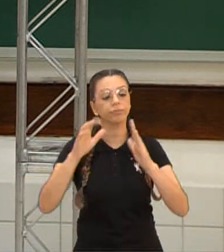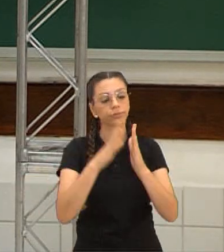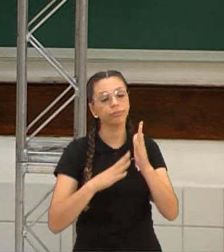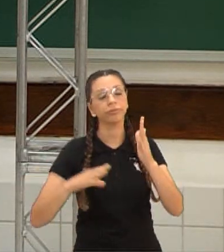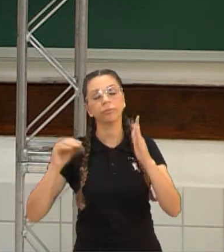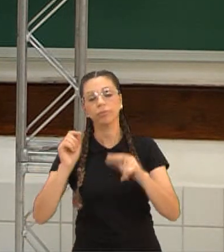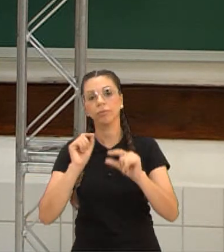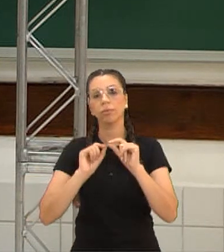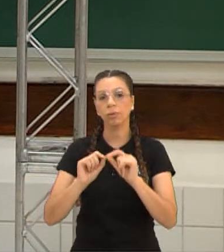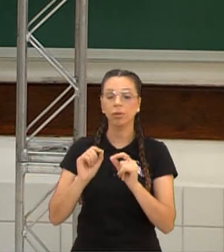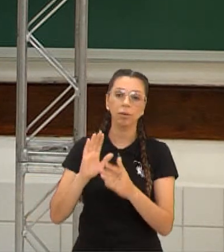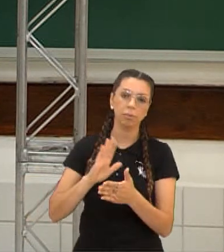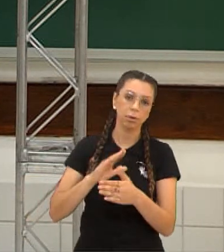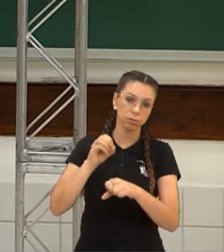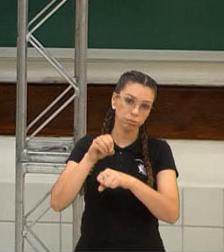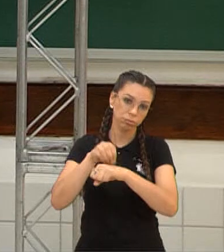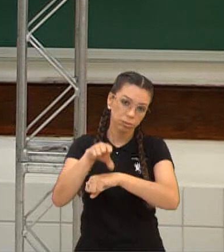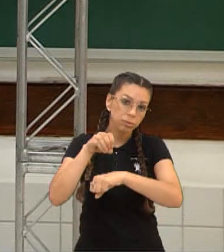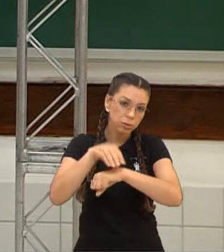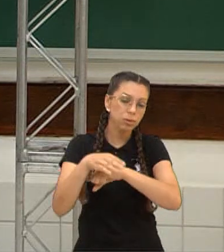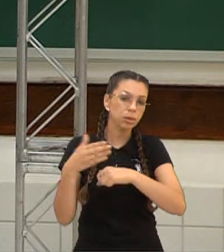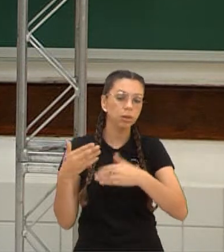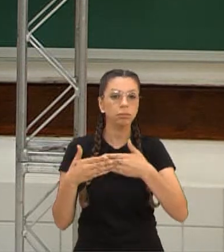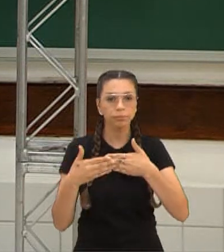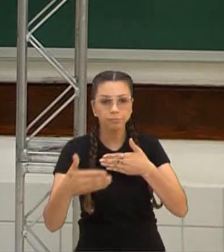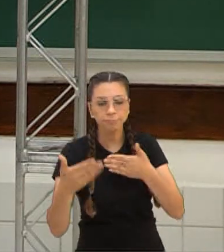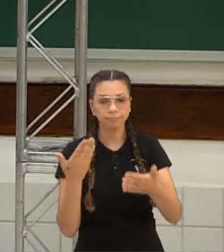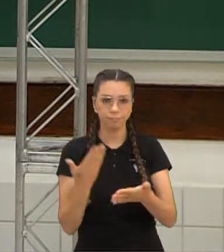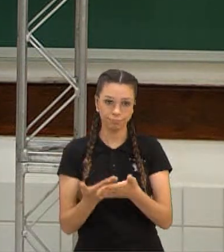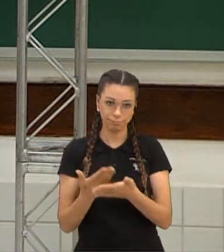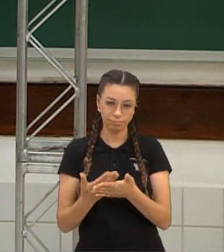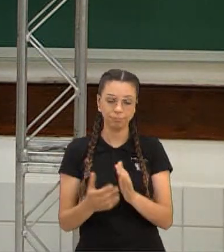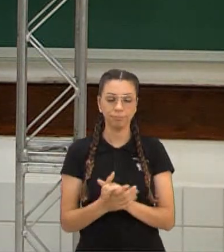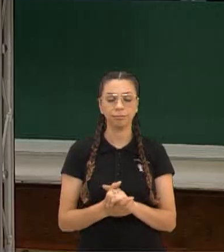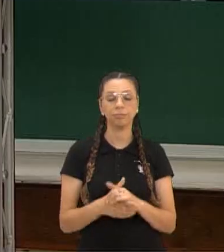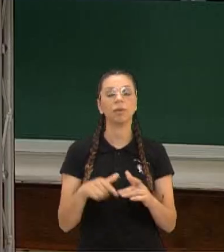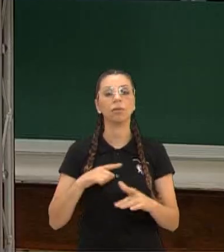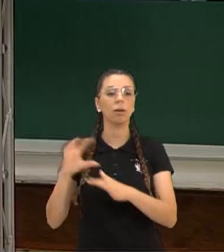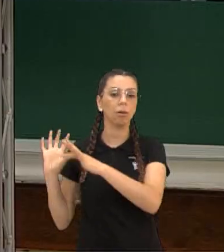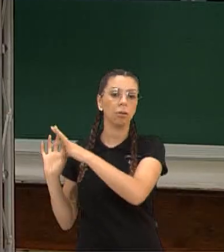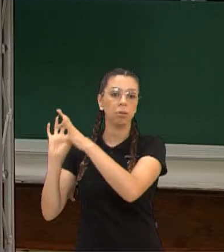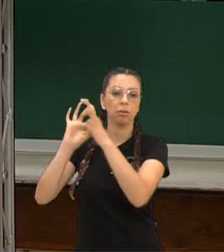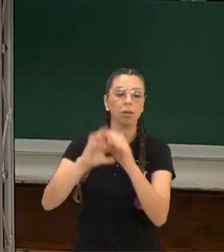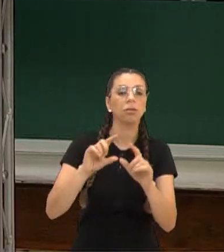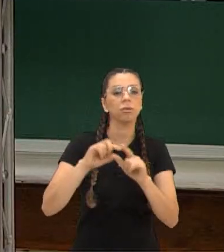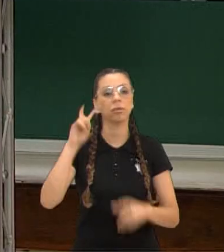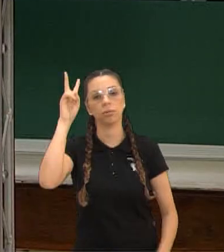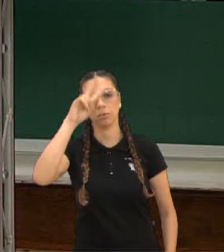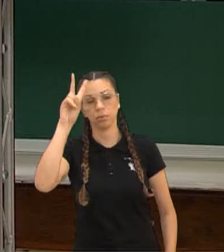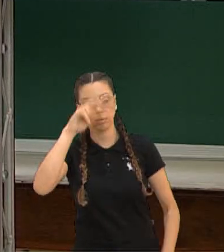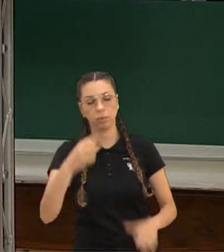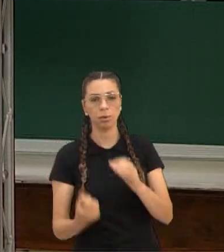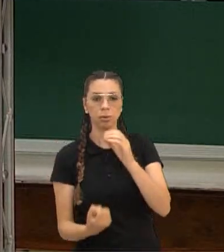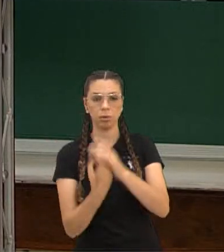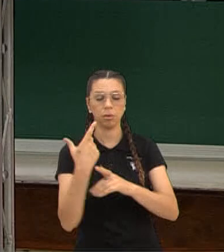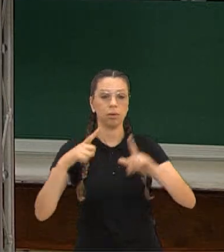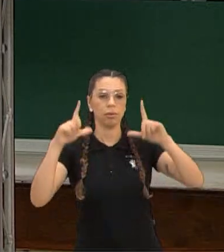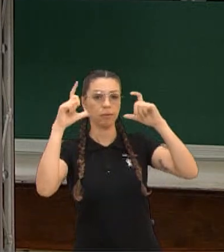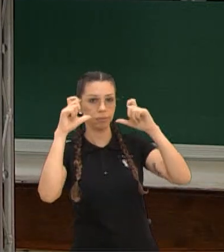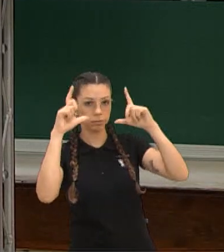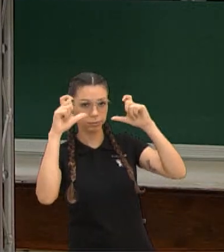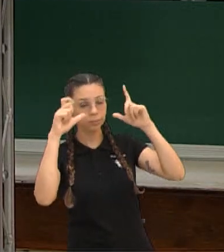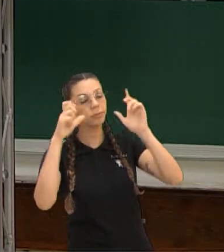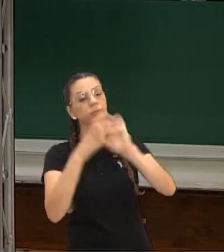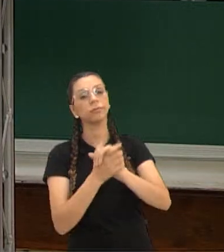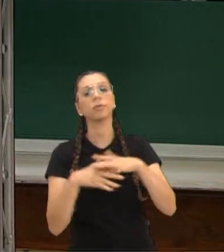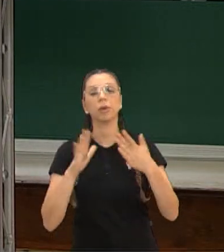né? Através do que a gente vai passar para vocês na aula de hoje. Então vamos lá. Contexto histórico. Com a invenção da fotografia, a gente já falou isso lá no